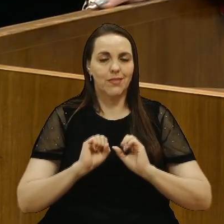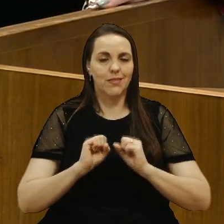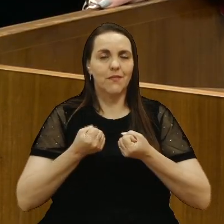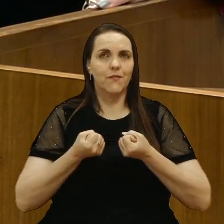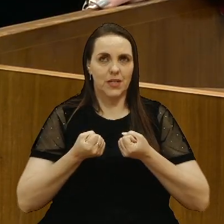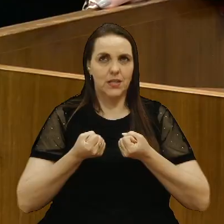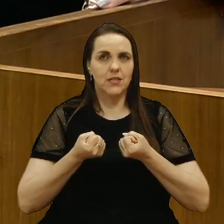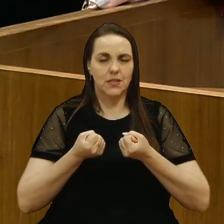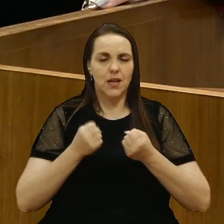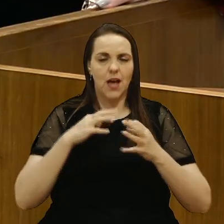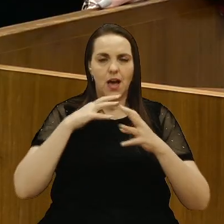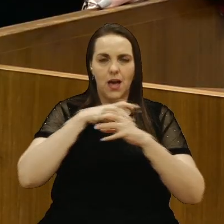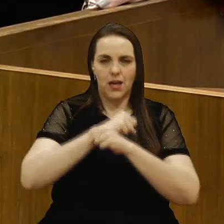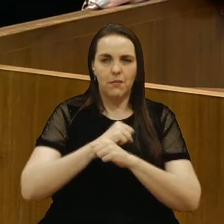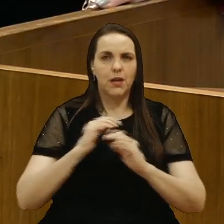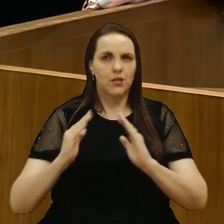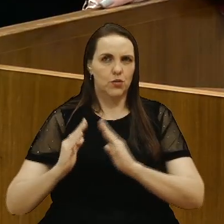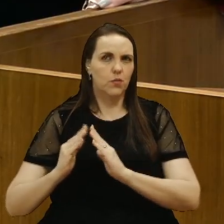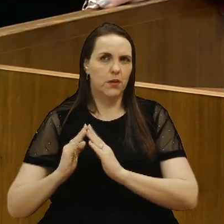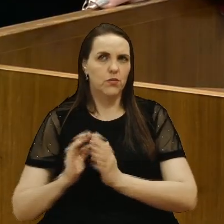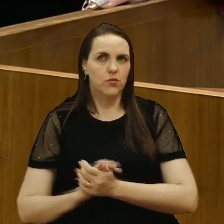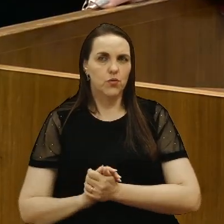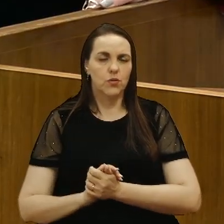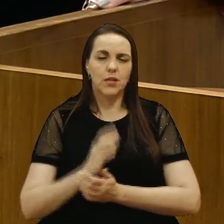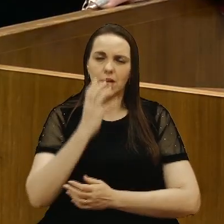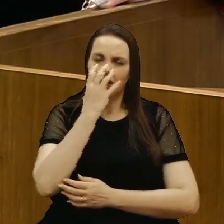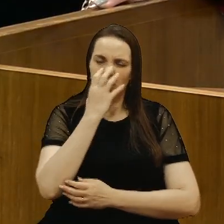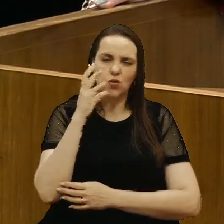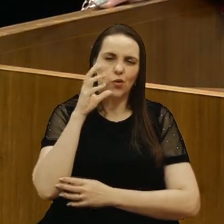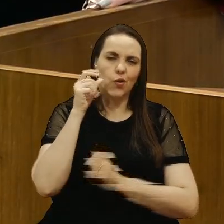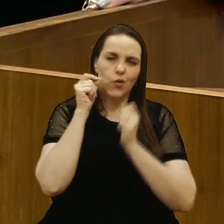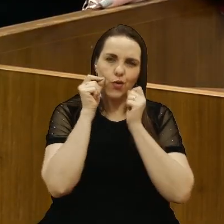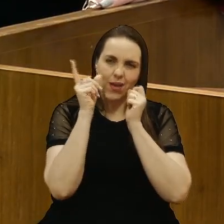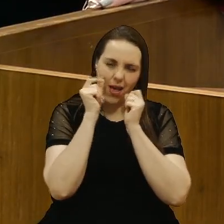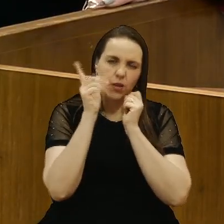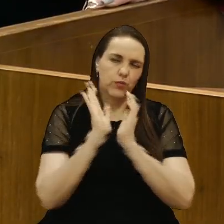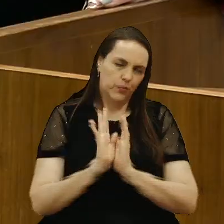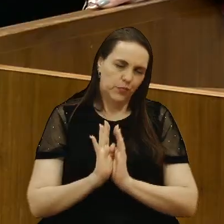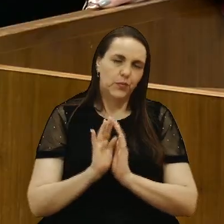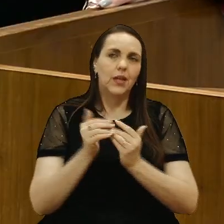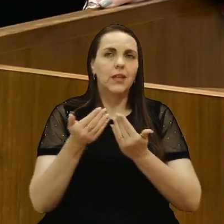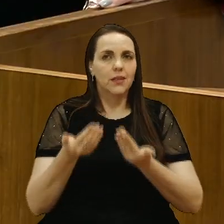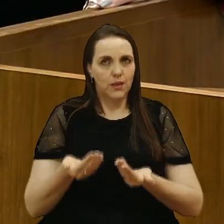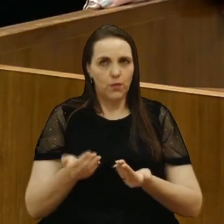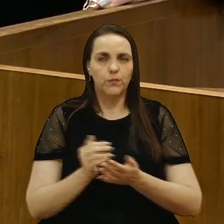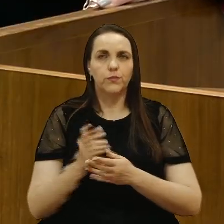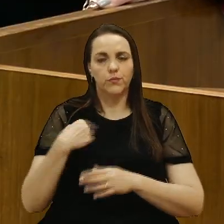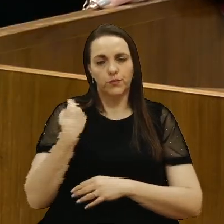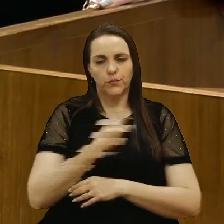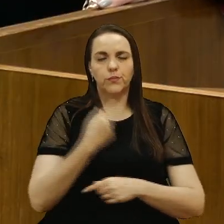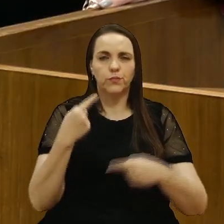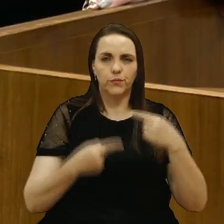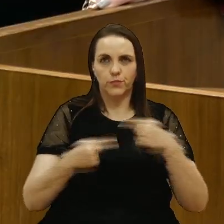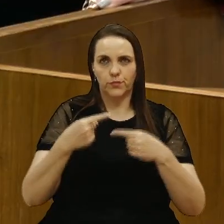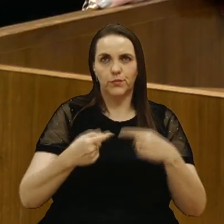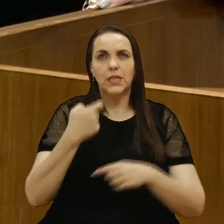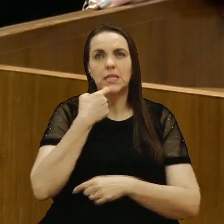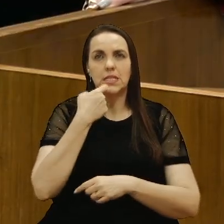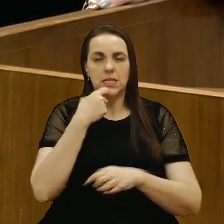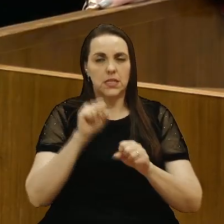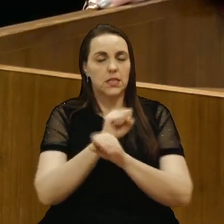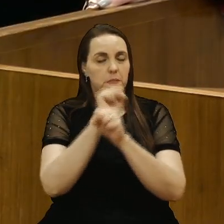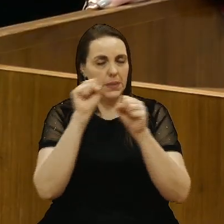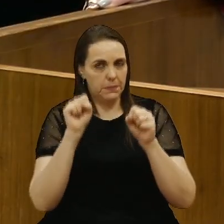né, dos Animais Domésticos, dos cães e gatos. Então, nesse sentido, nós faremos esse debate na sexta pela